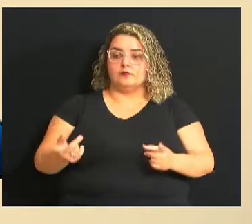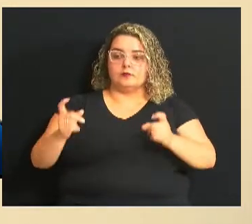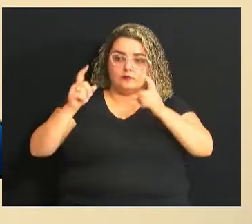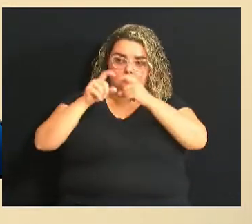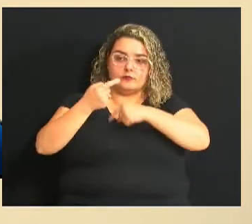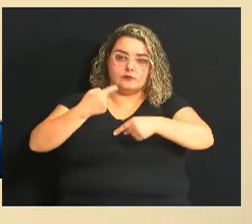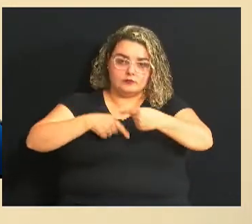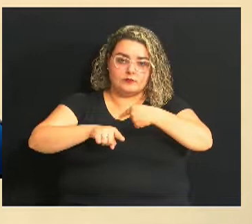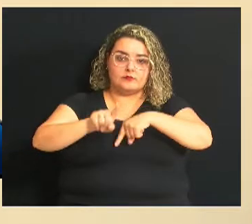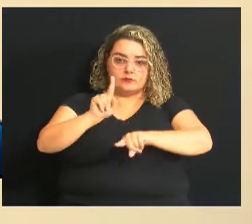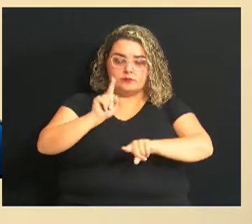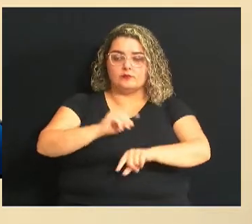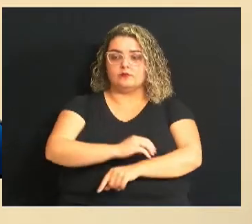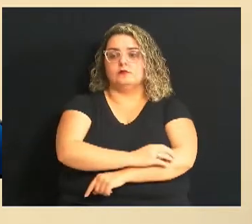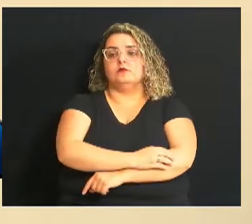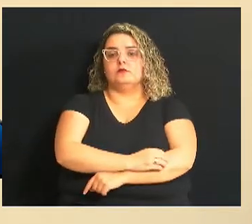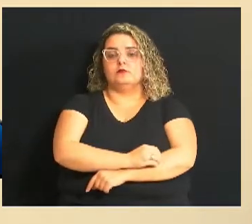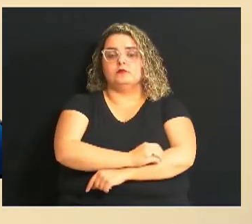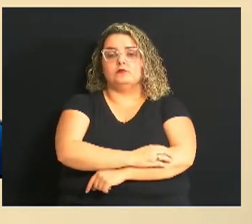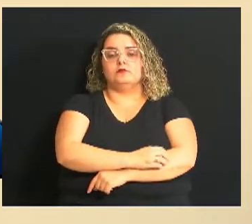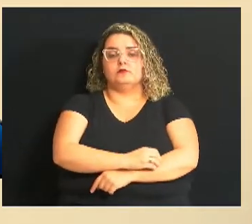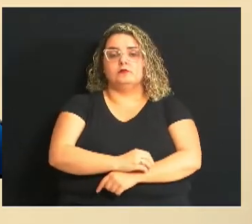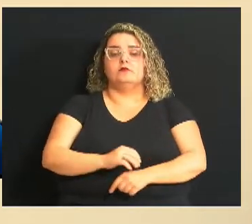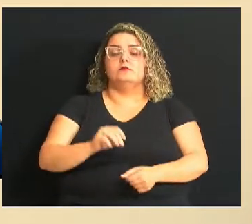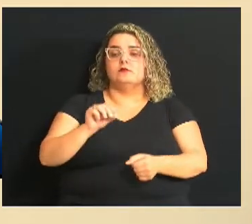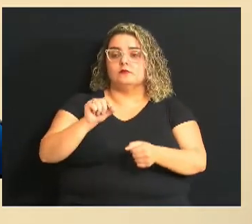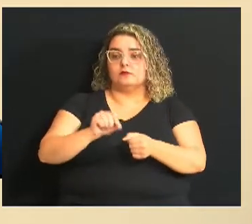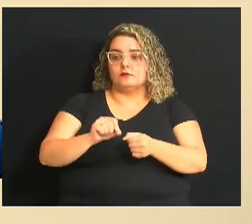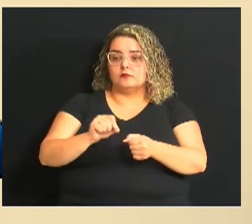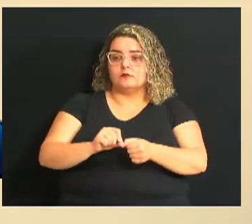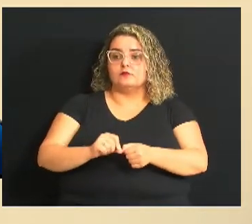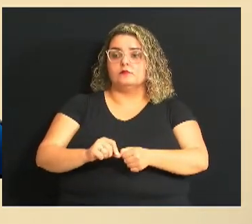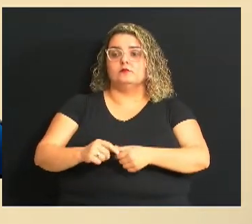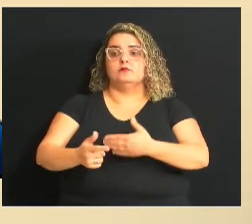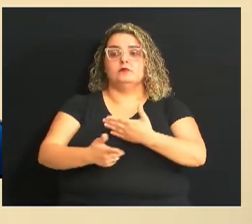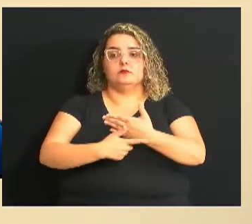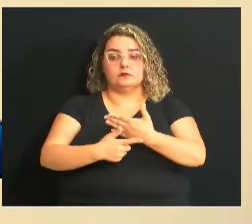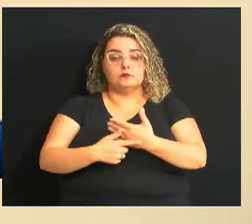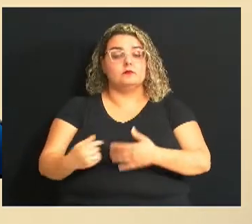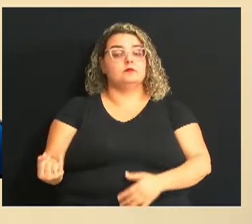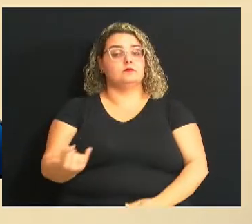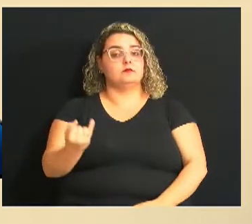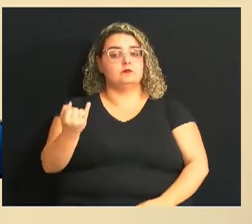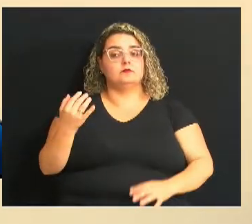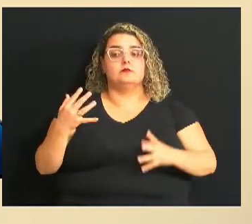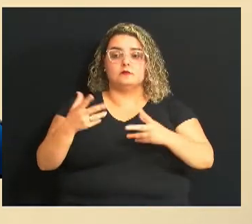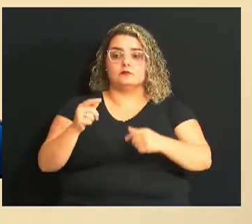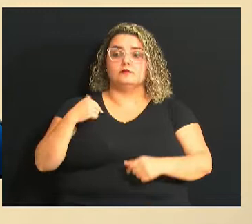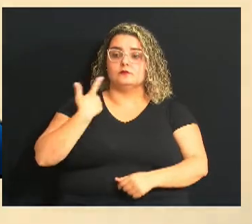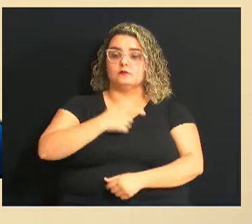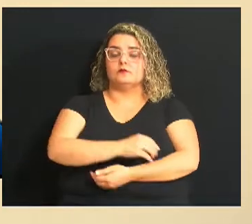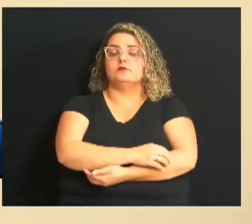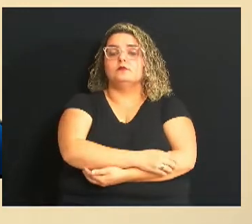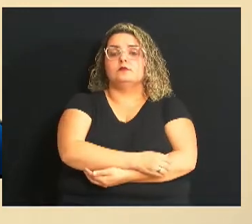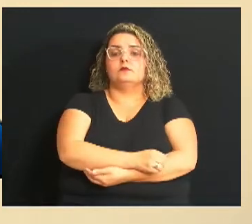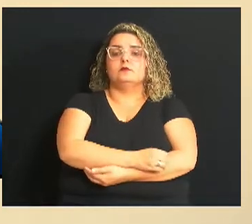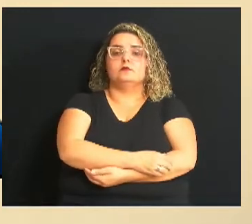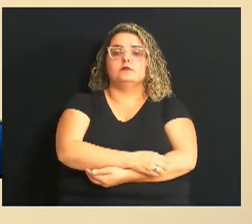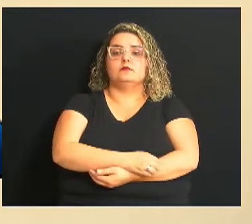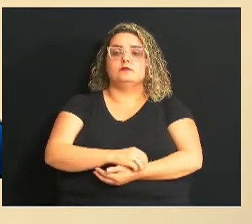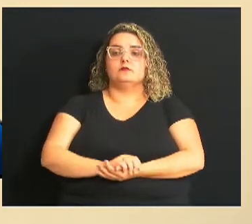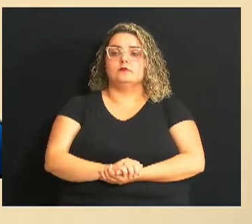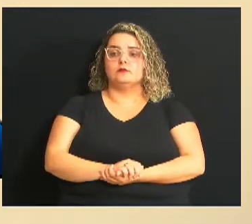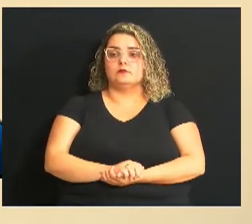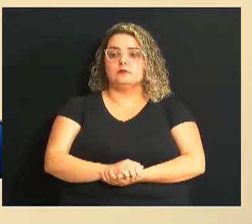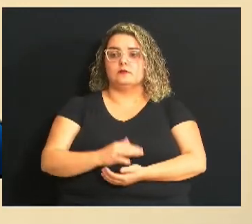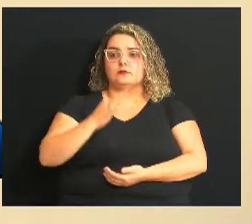para fazer desse ofício um ofício tão importante, tão fundamental para todos nós. Então, nós